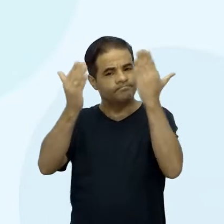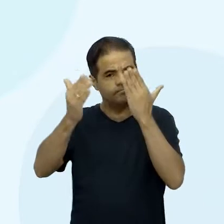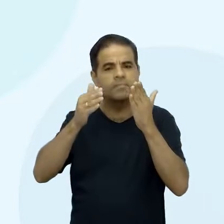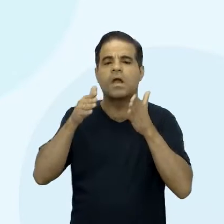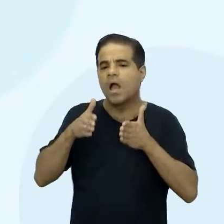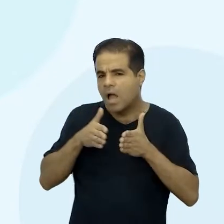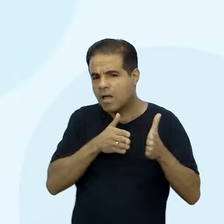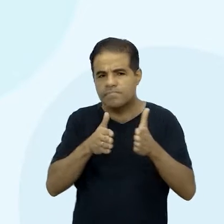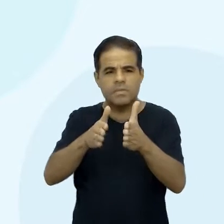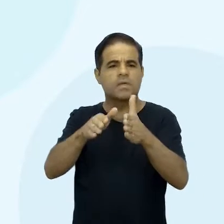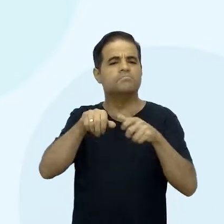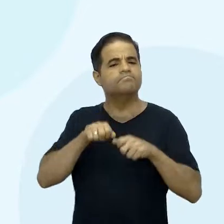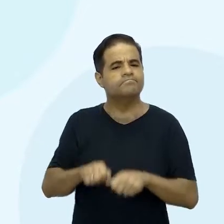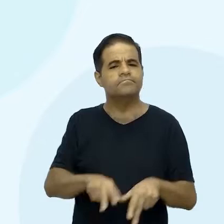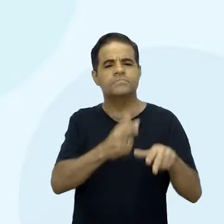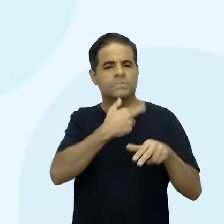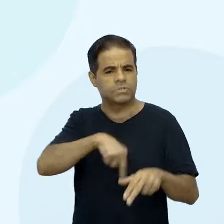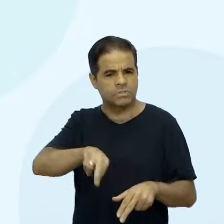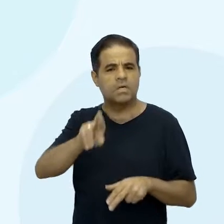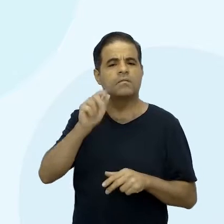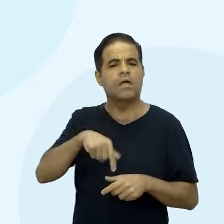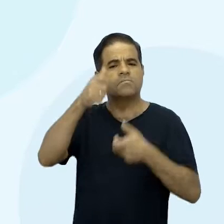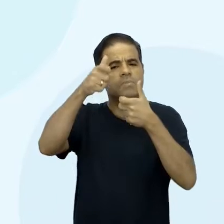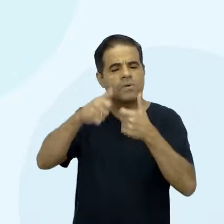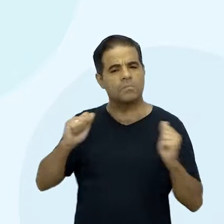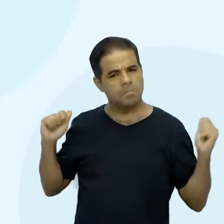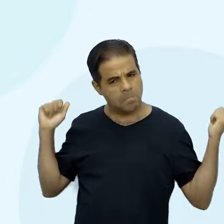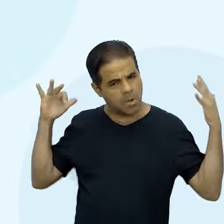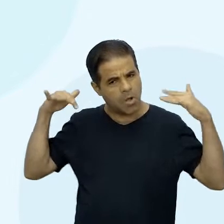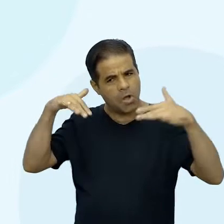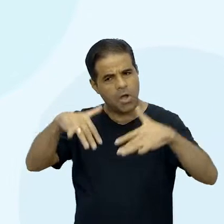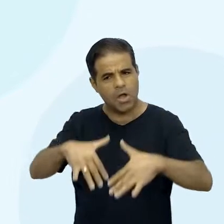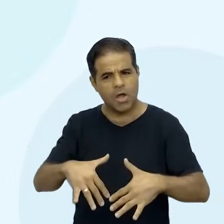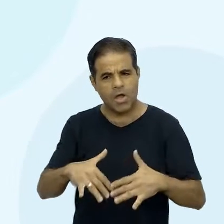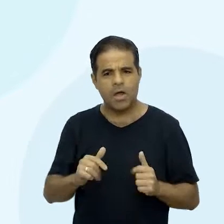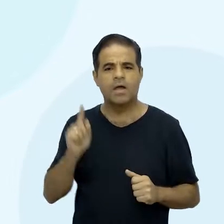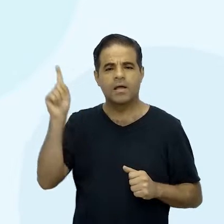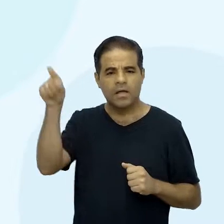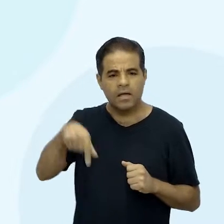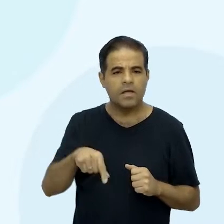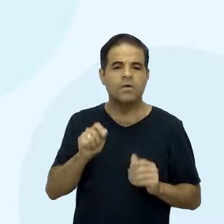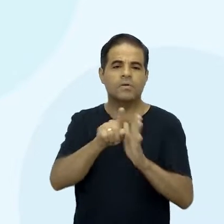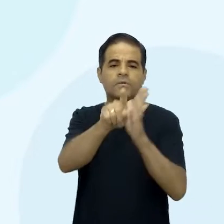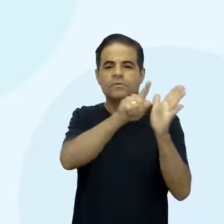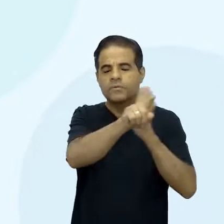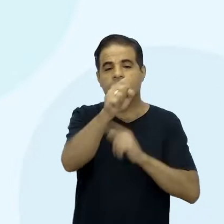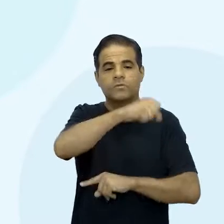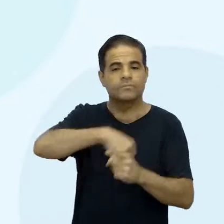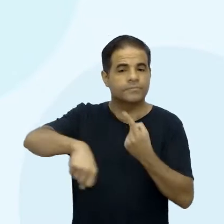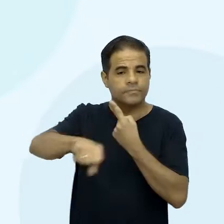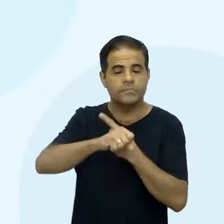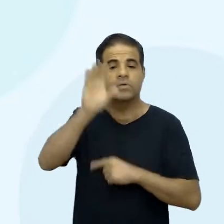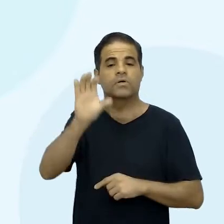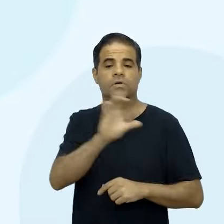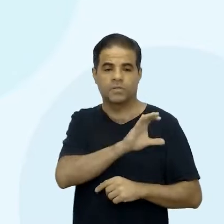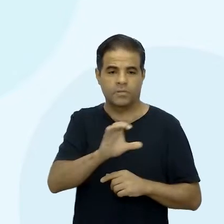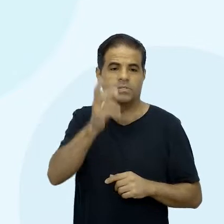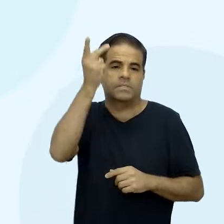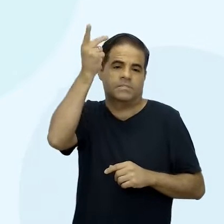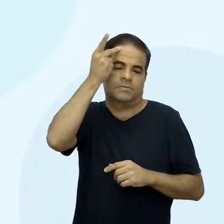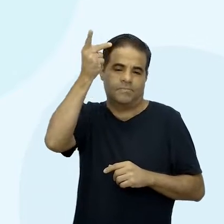caminhando em uma procissão religiosa que contava com uma multidão de fiéis, com questionamento sobre a Sociedade Católica de São